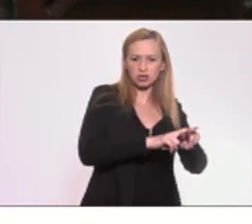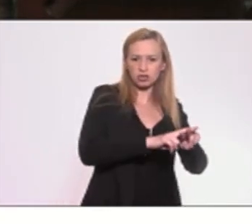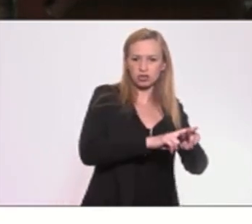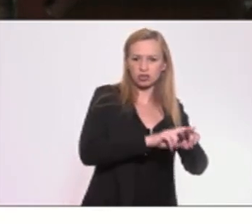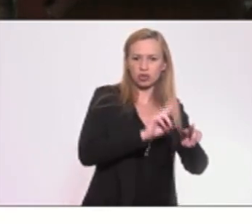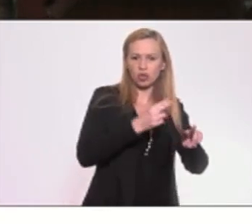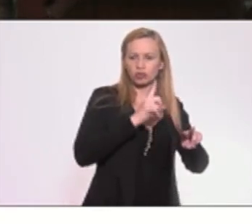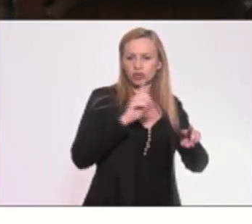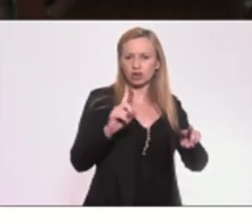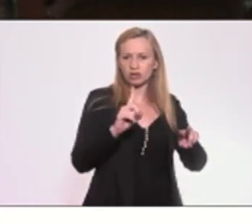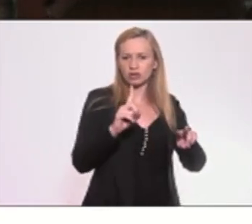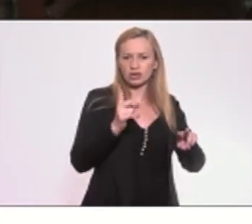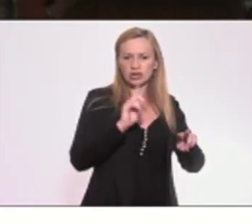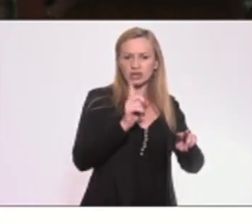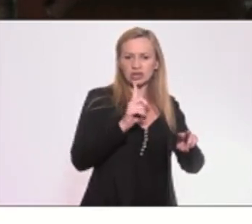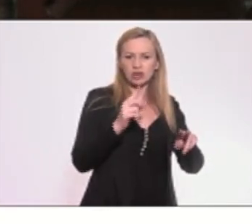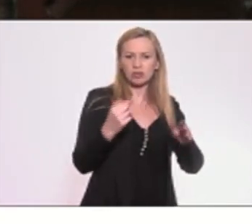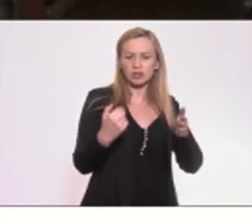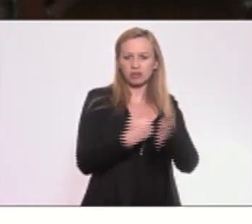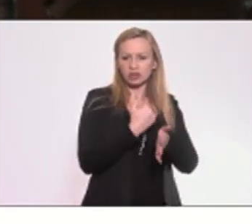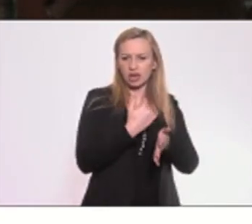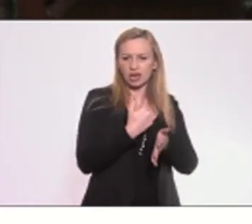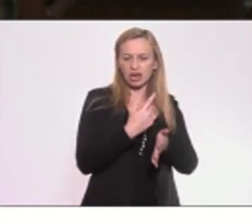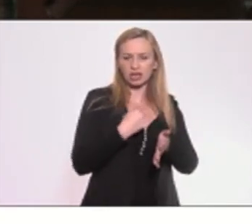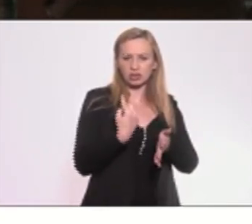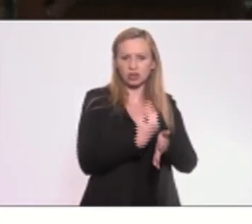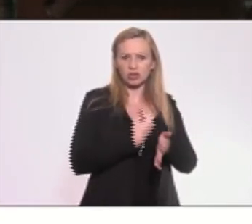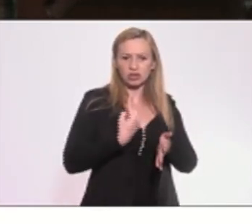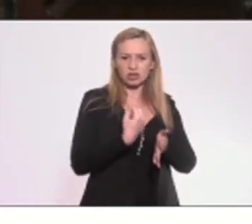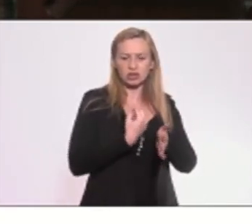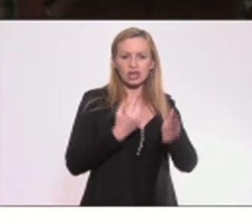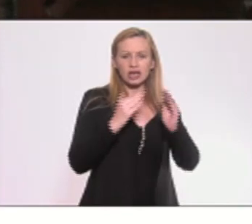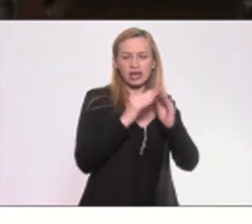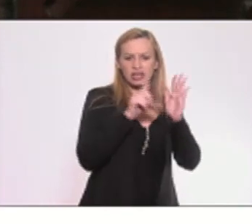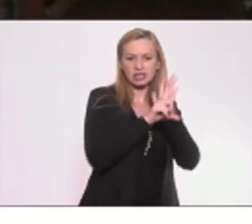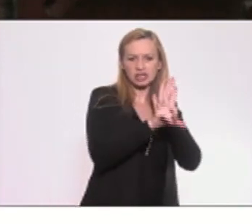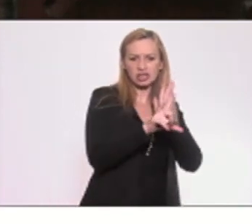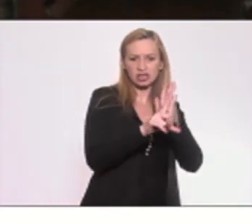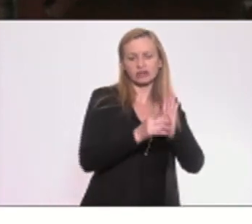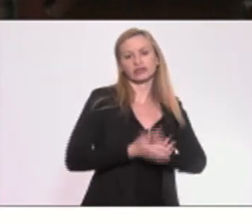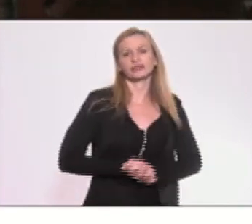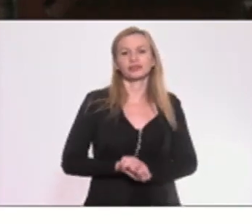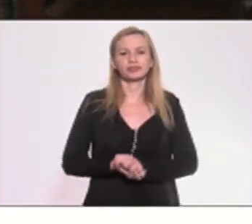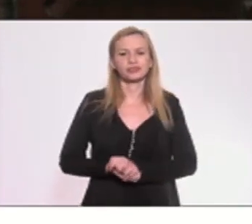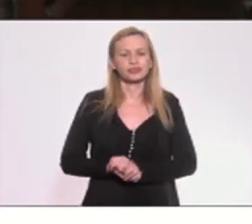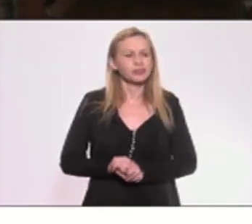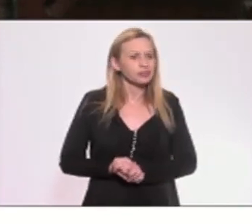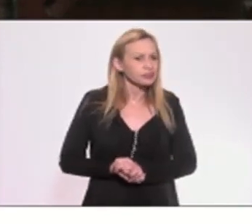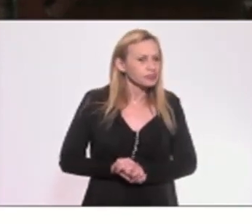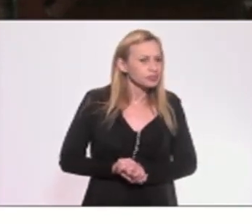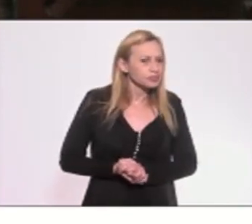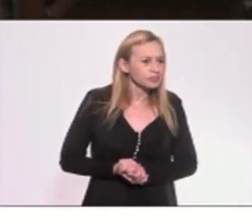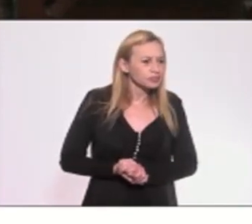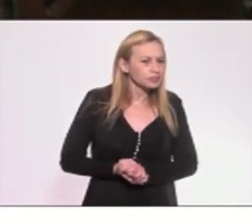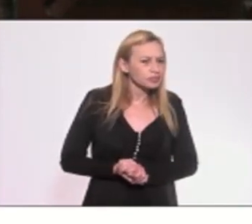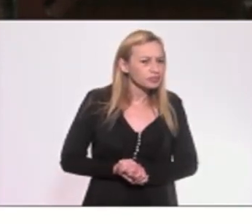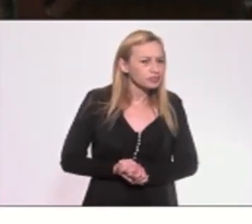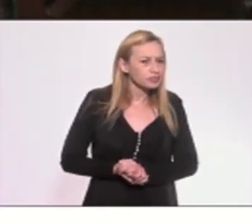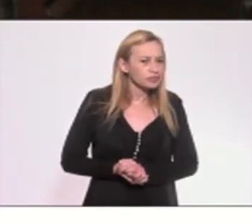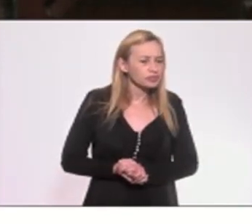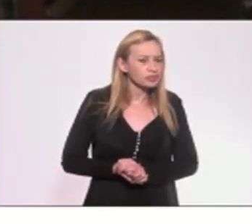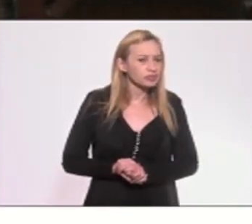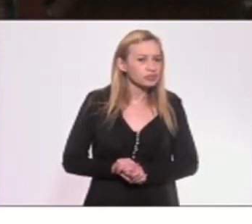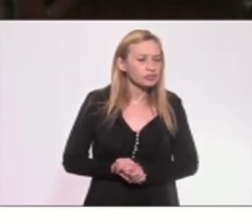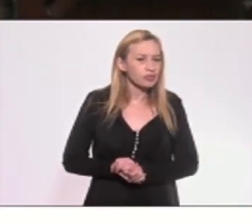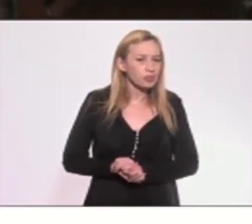legislativa. Que isso fique claro. Essa é a discussão a ser enfrentada. Essa é a discussão a ser